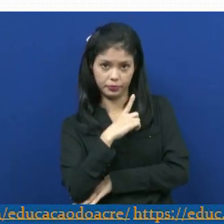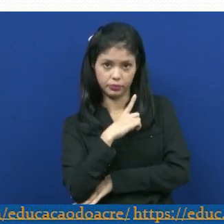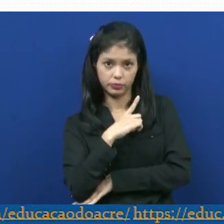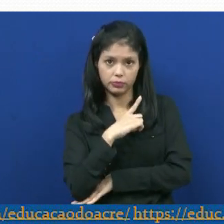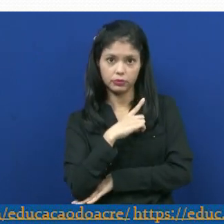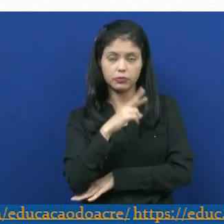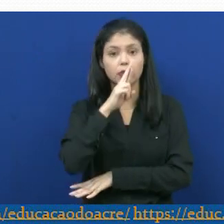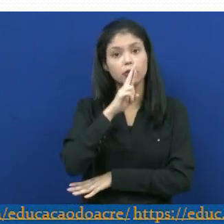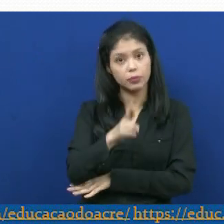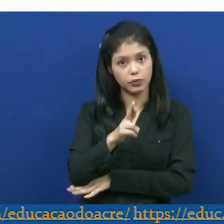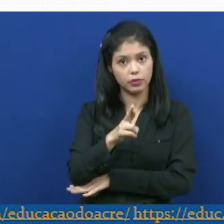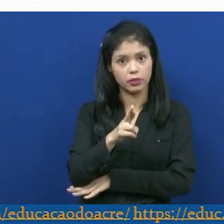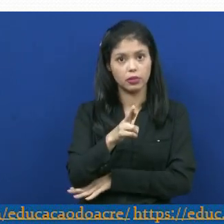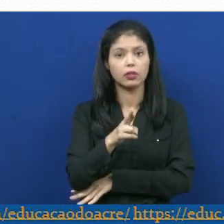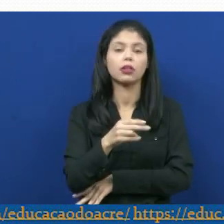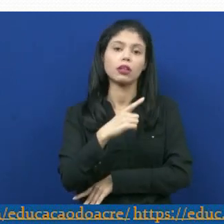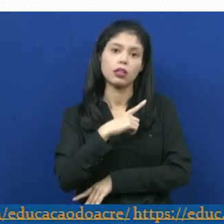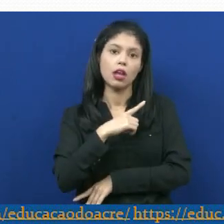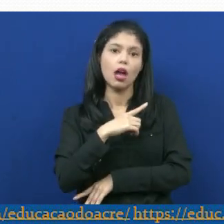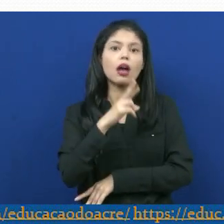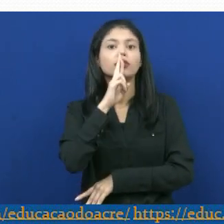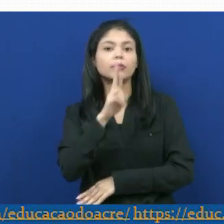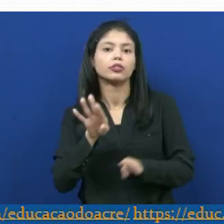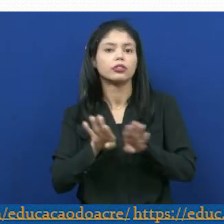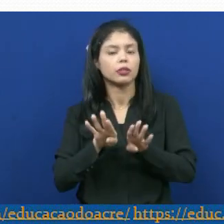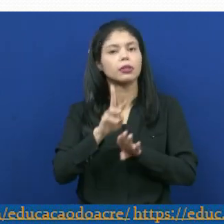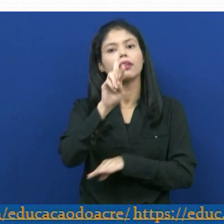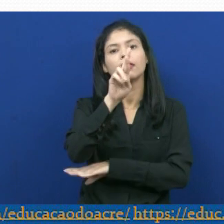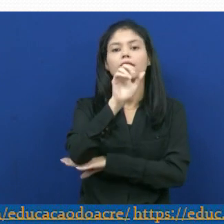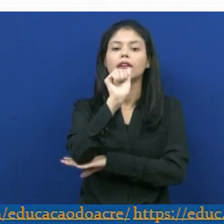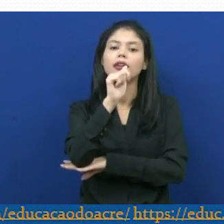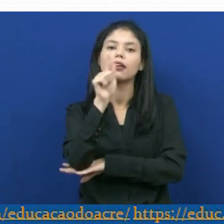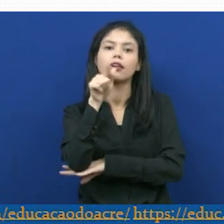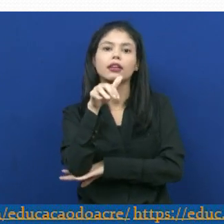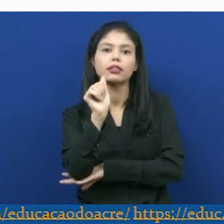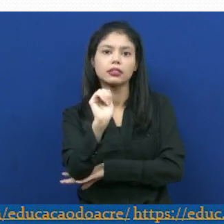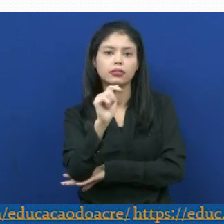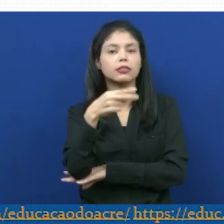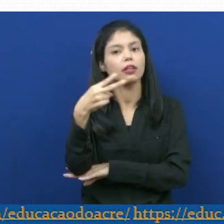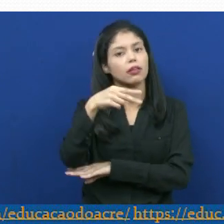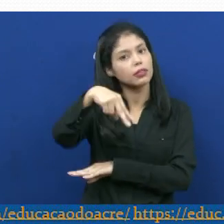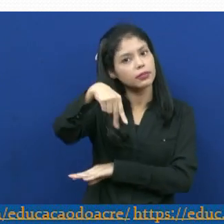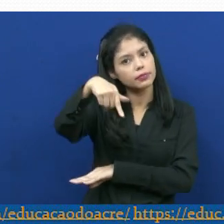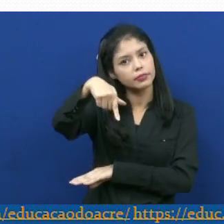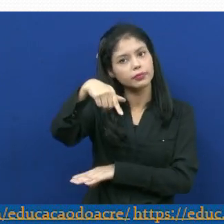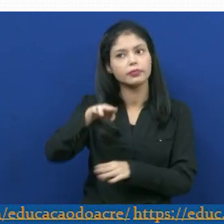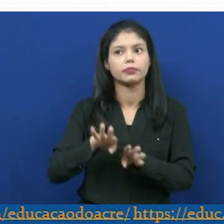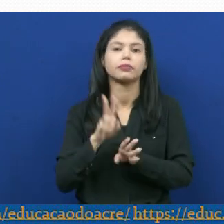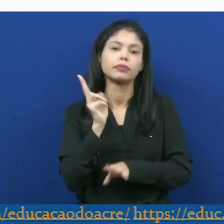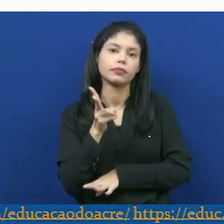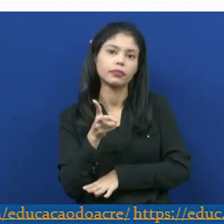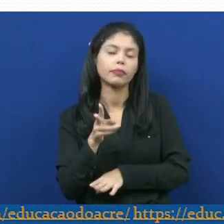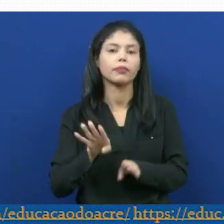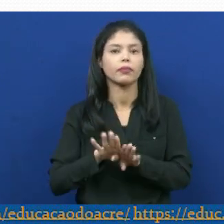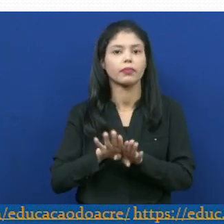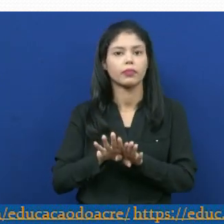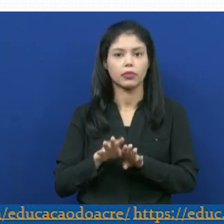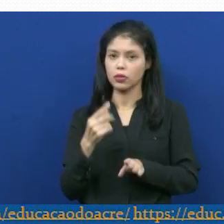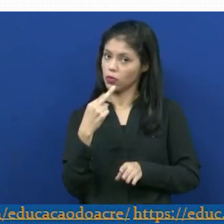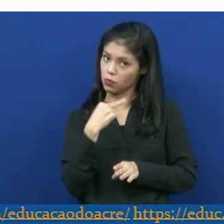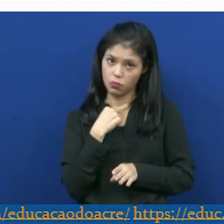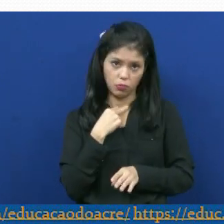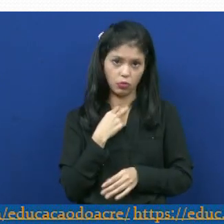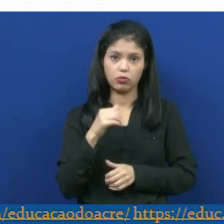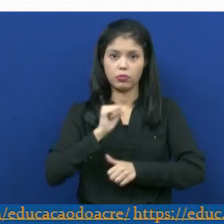como resultado o valor da nossa razão, que é a nossa mesma constante que a gente viu, que é o valor